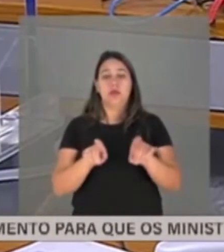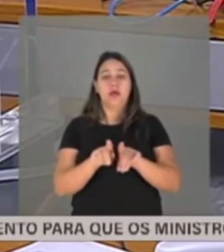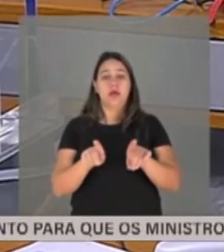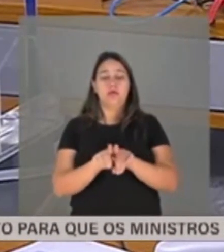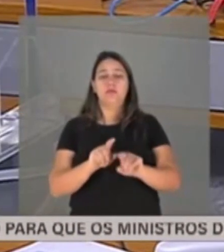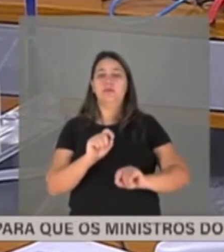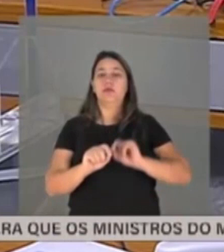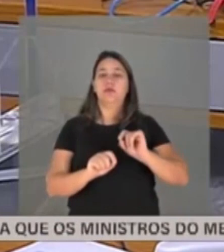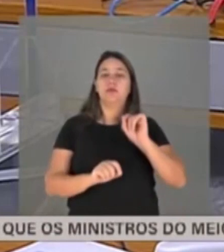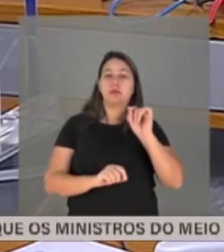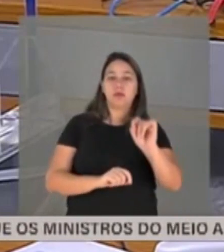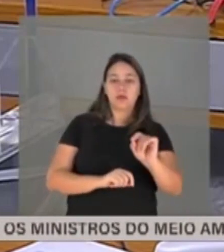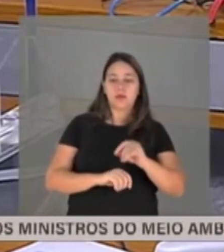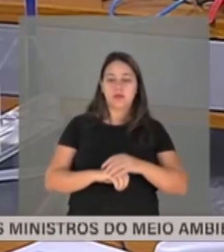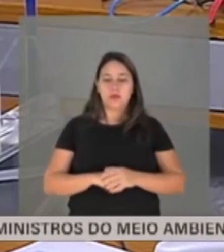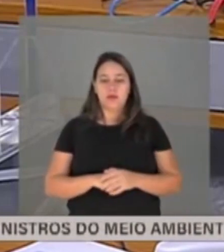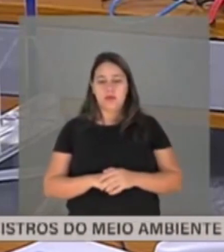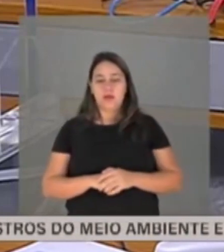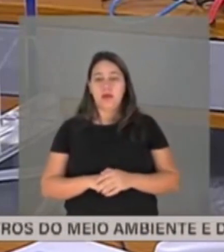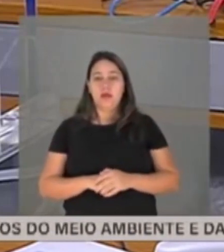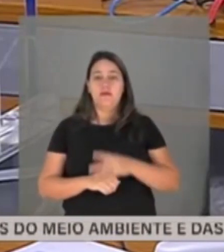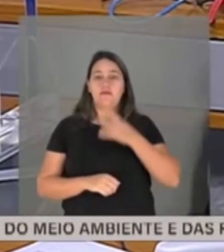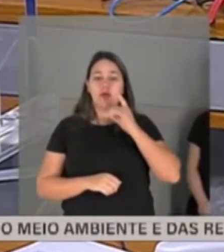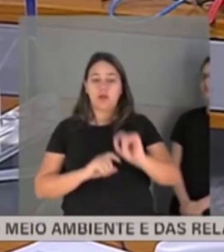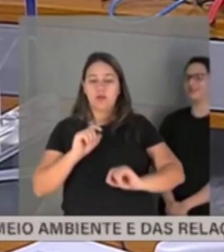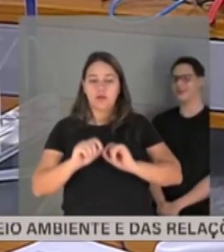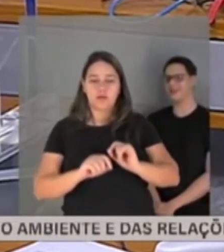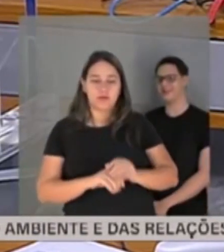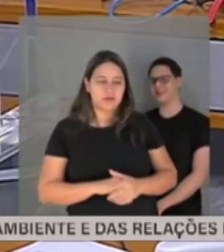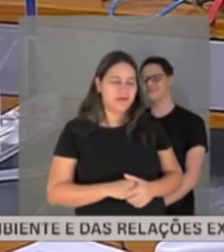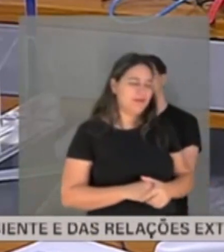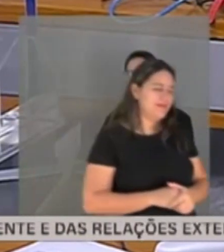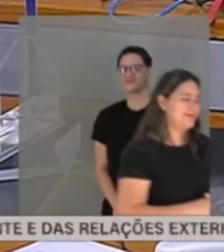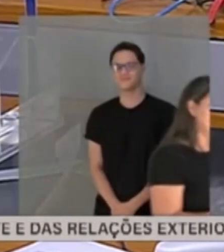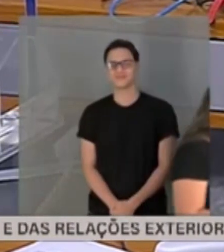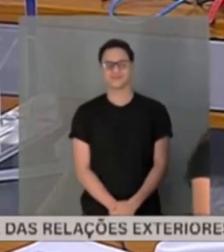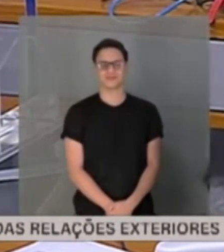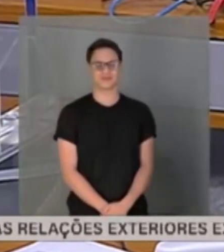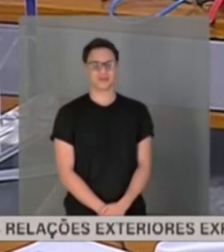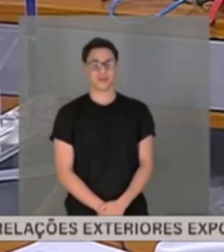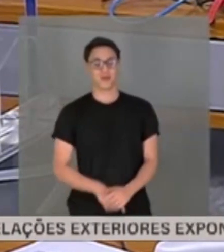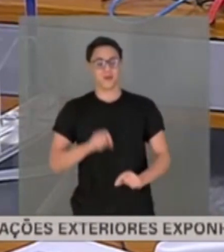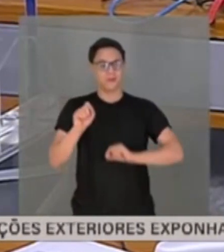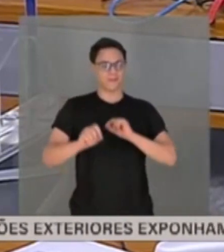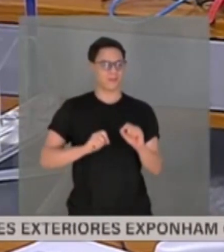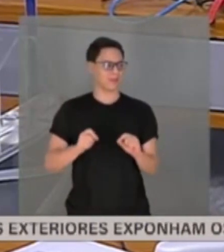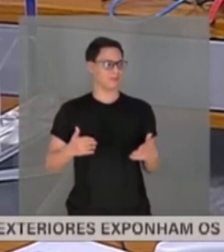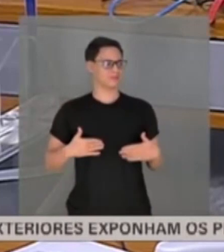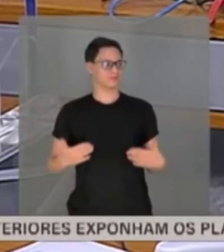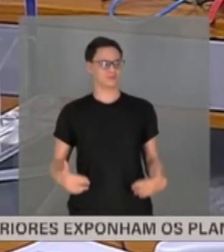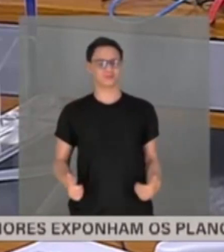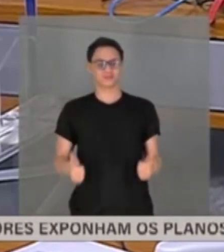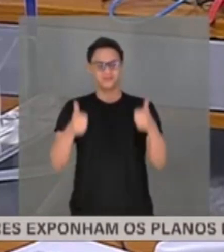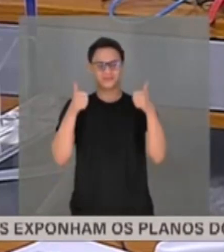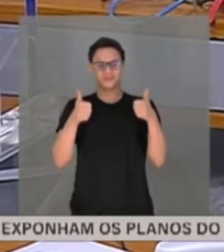a mudança da estrutura do setor de logística do Ministério da Saúde. É superado,